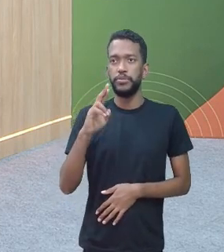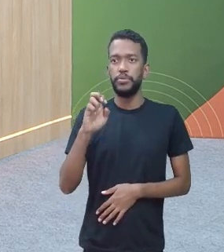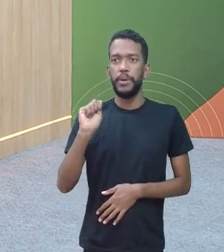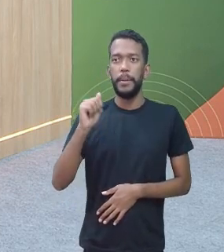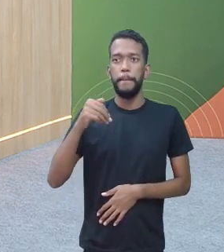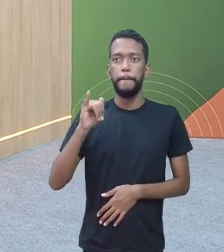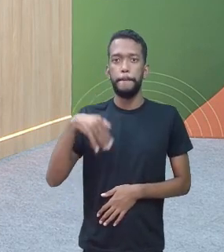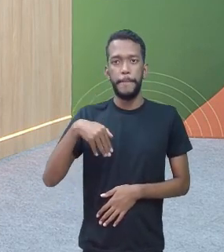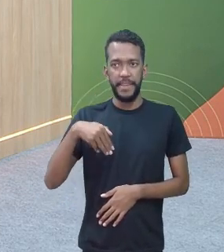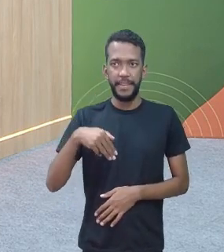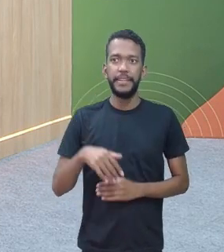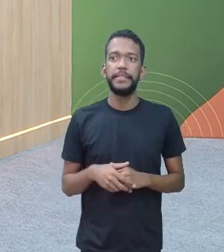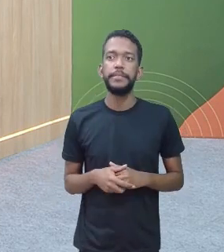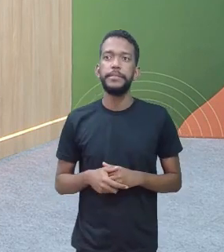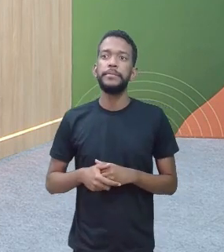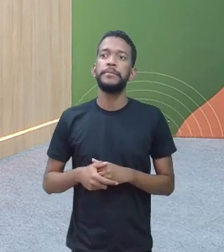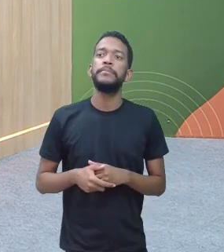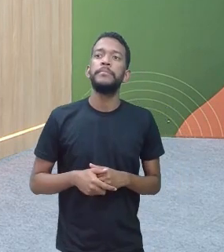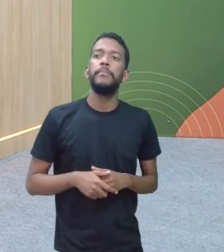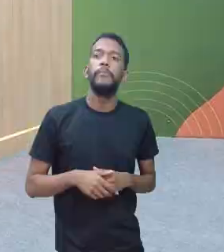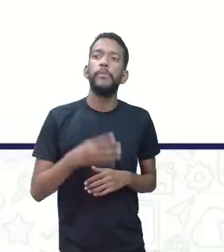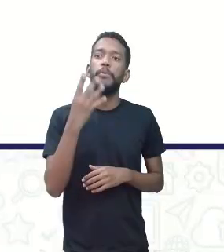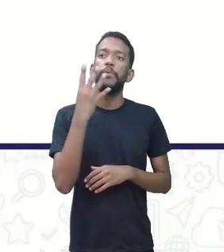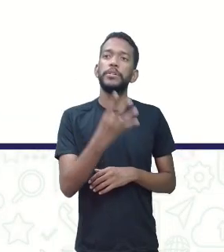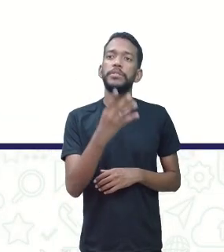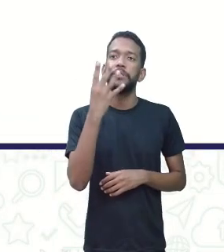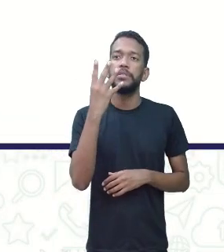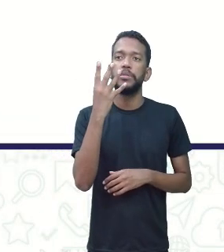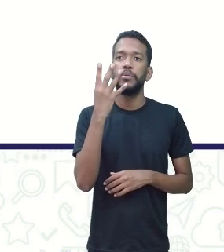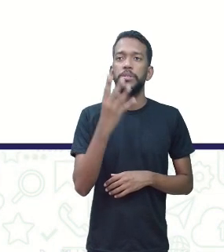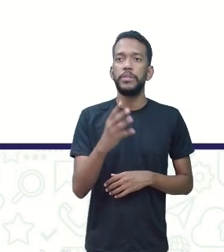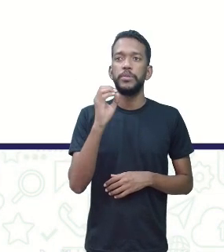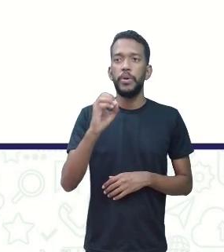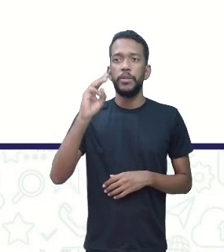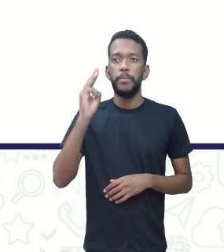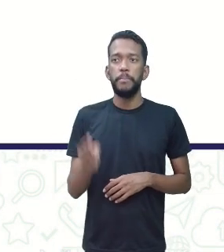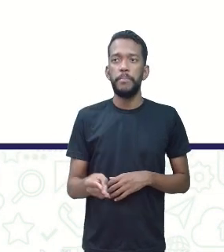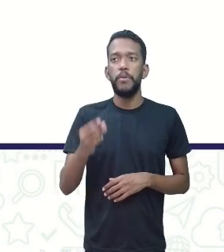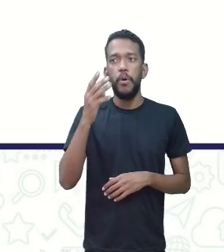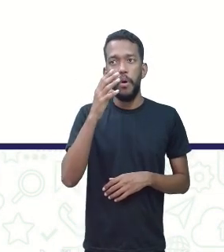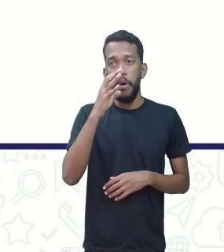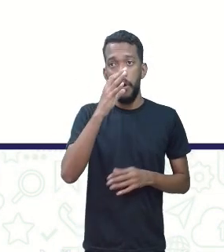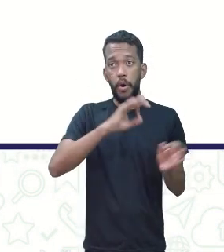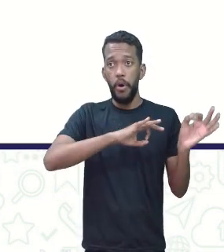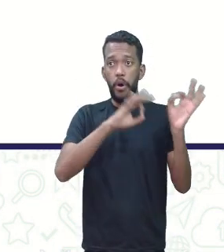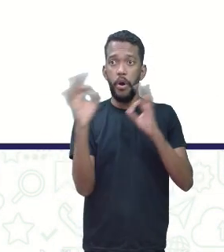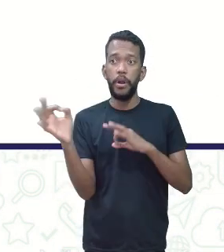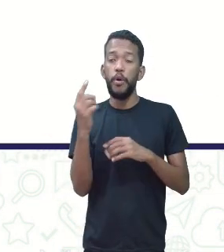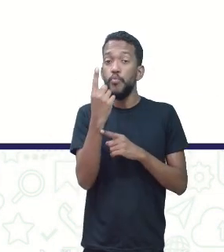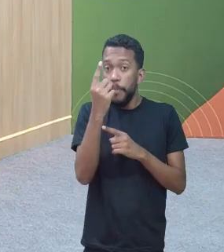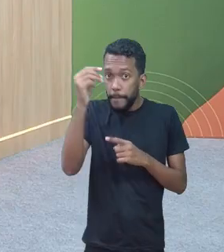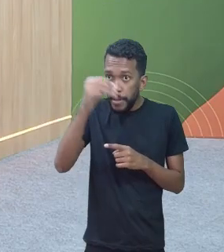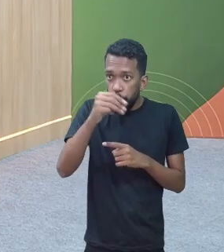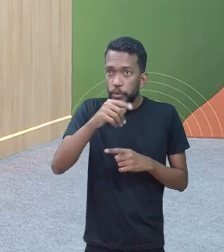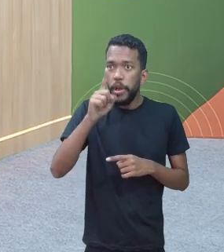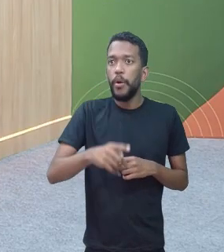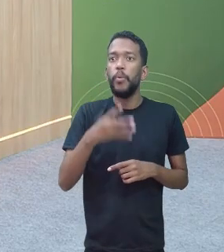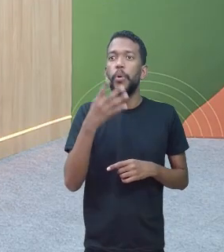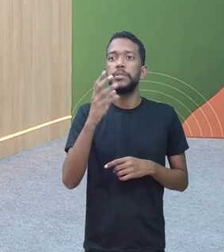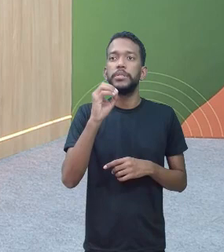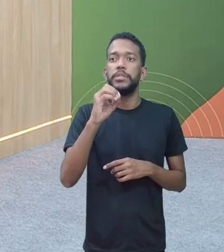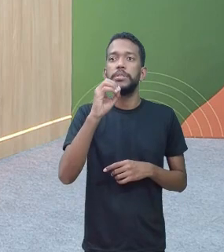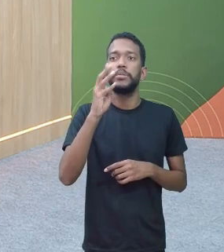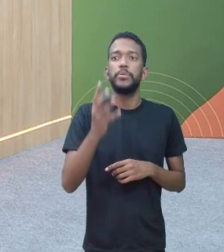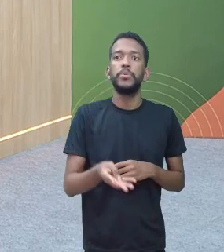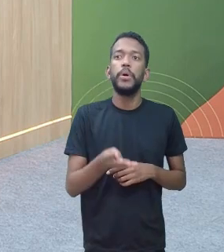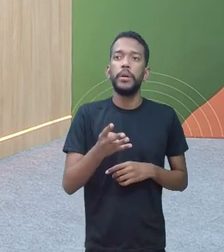de séries, enfim. 404 mil horas de conteúdos assistidos na Netflix. Então, a gente, em 1 minuto, consegue